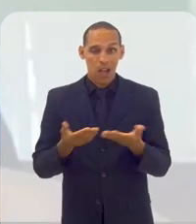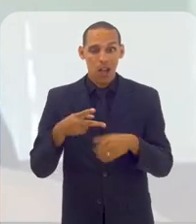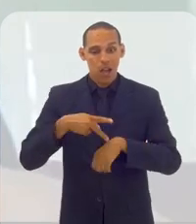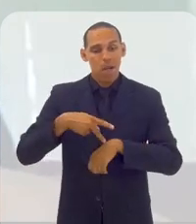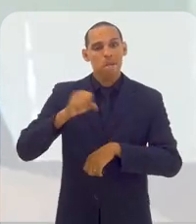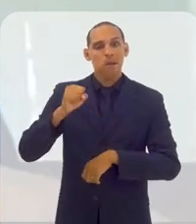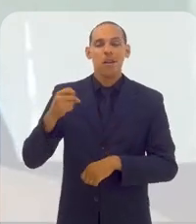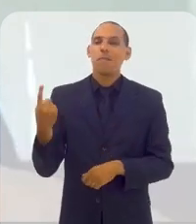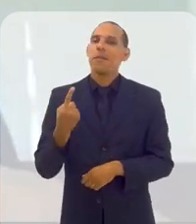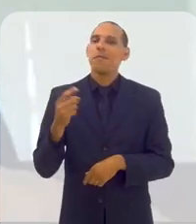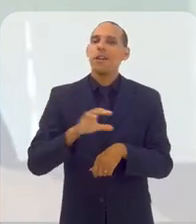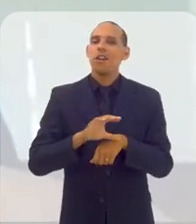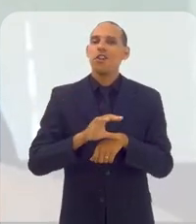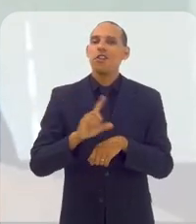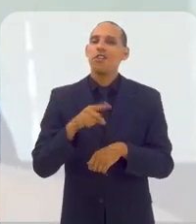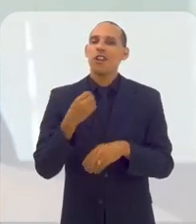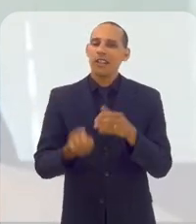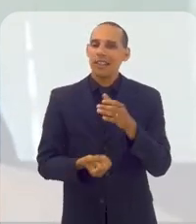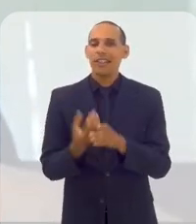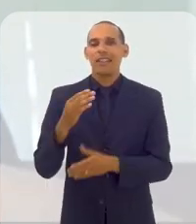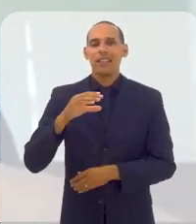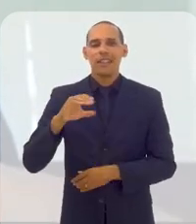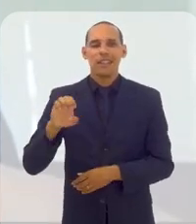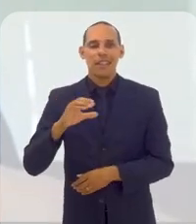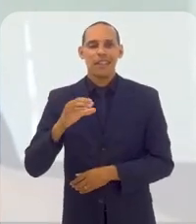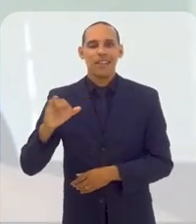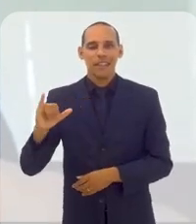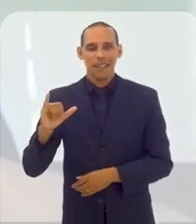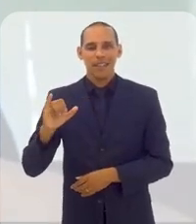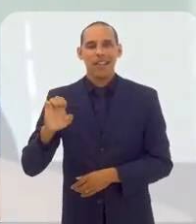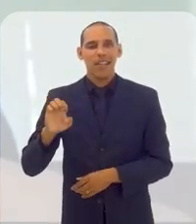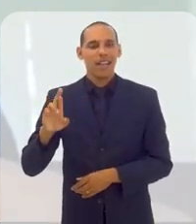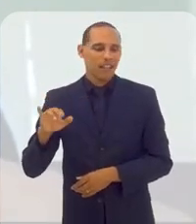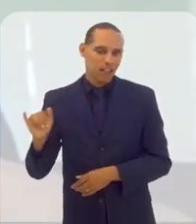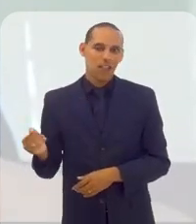curso de pós-graduação da fundação CCR